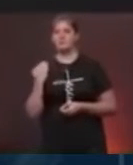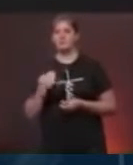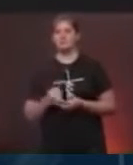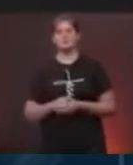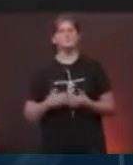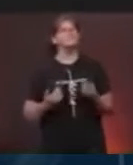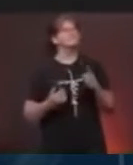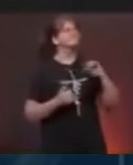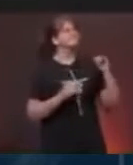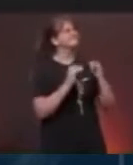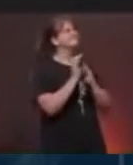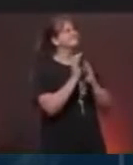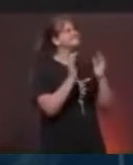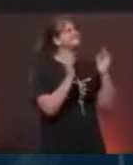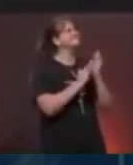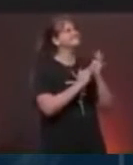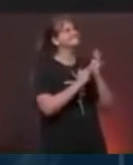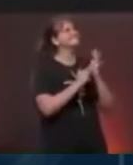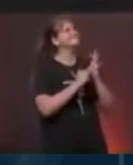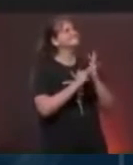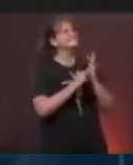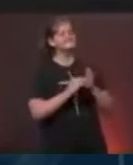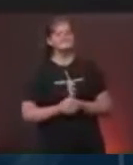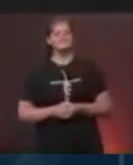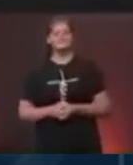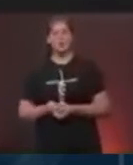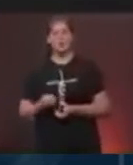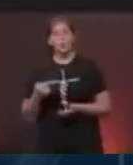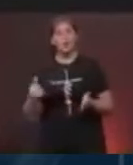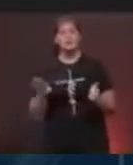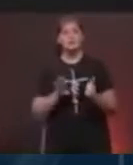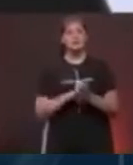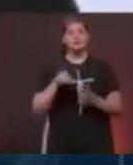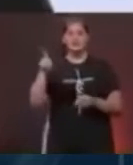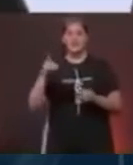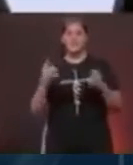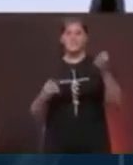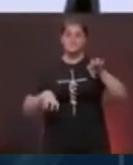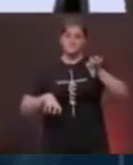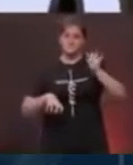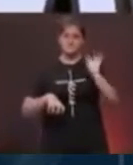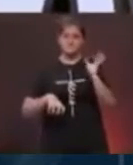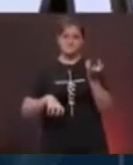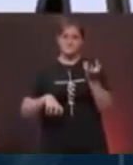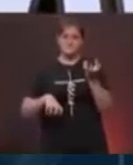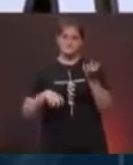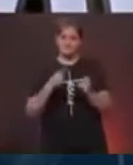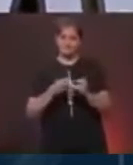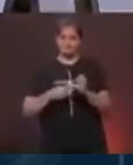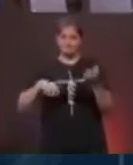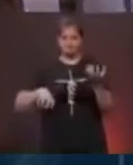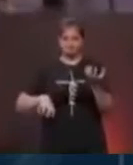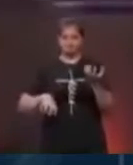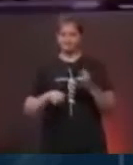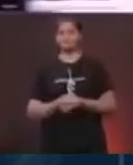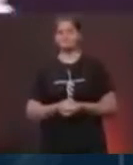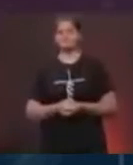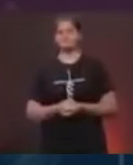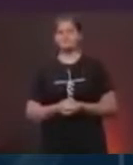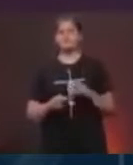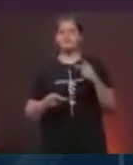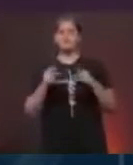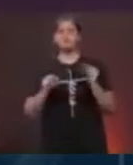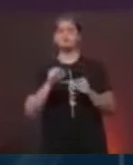falei, Jesus do céu, está a caminho, indo para casa, lá de Brasília. Deixa eu falar uma coisa para você, eu queria que